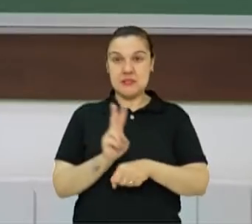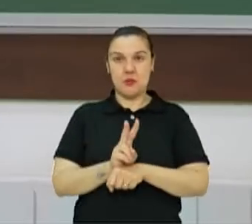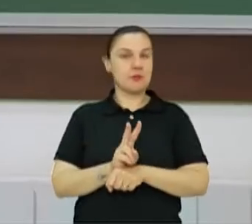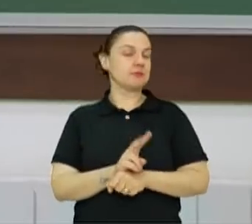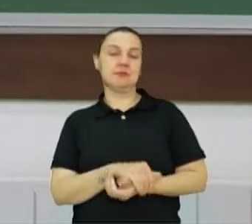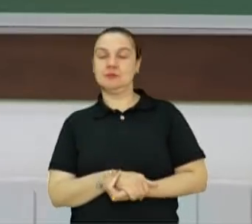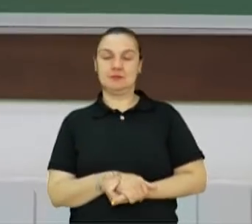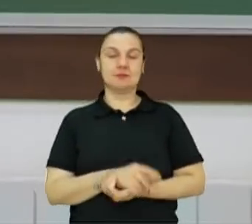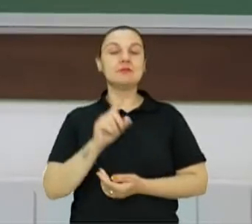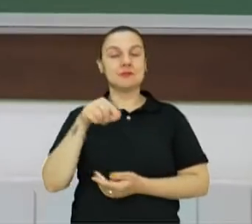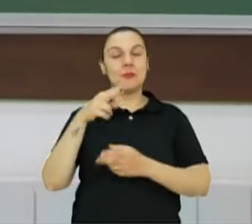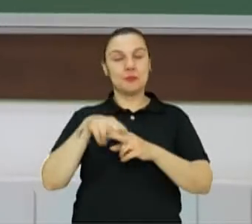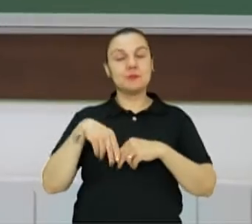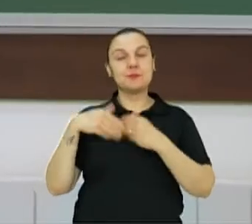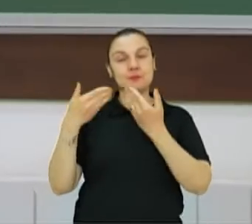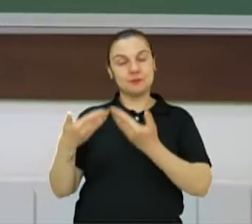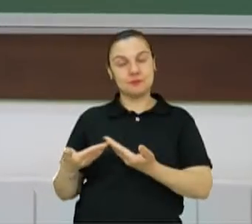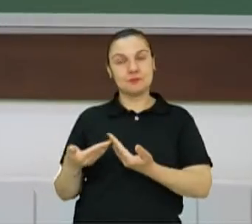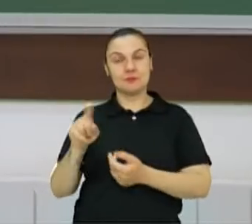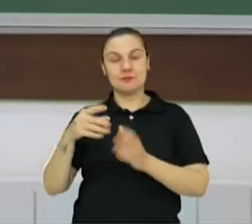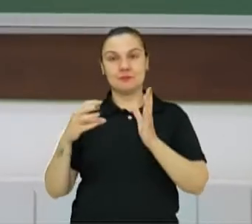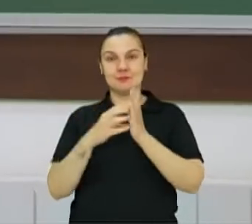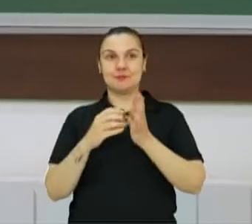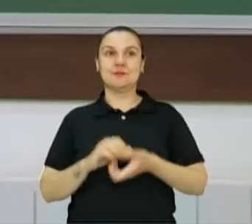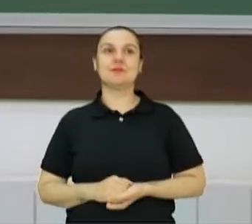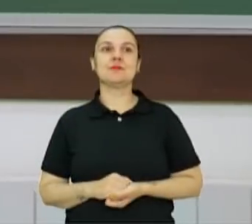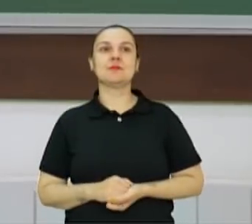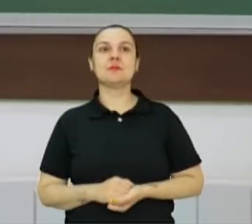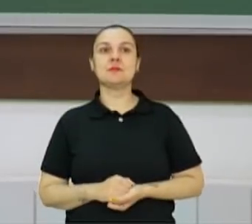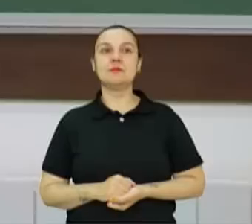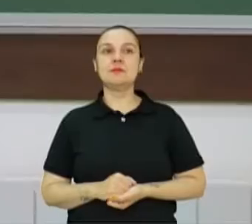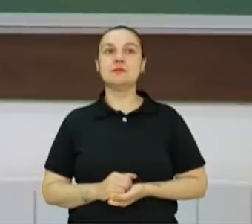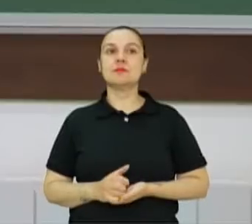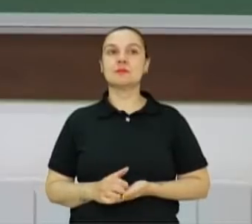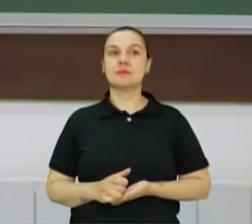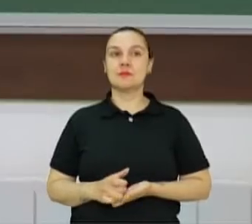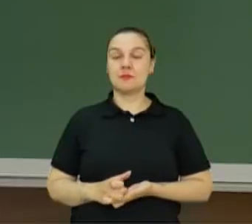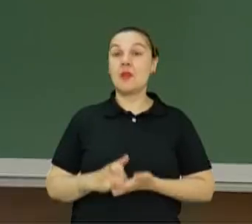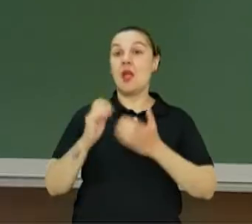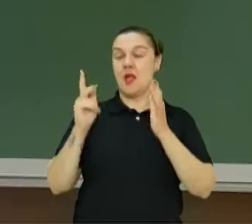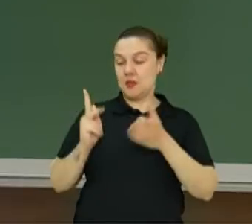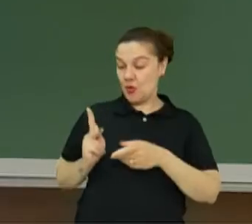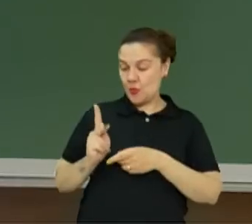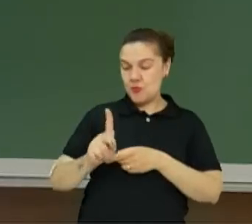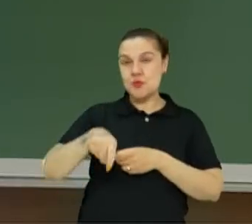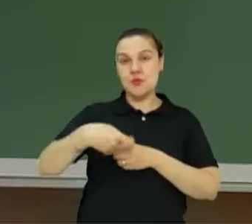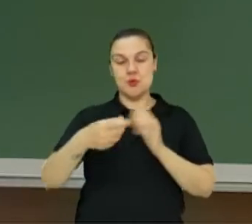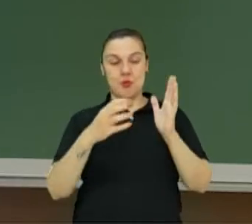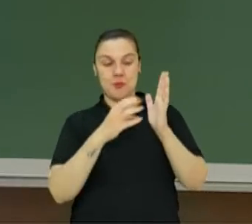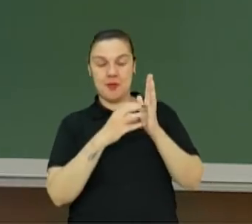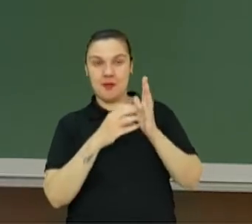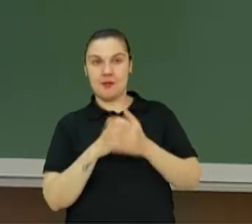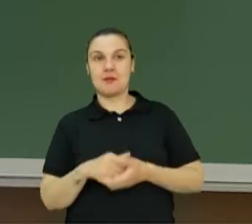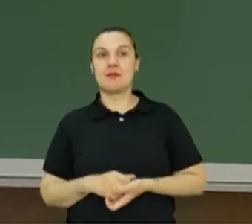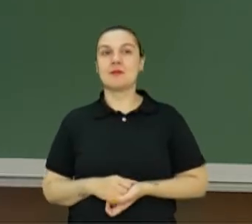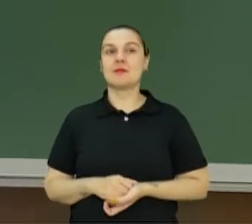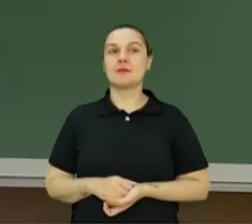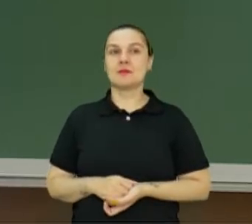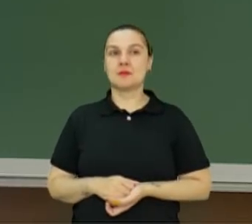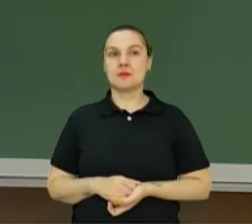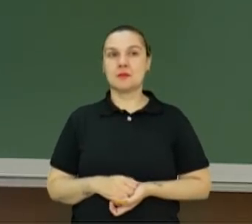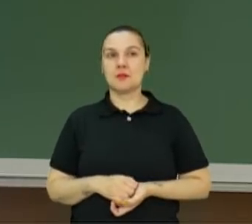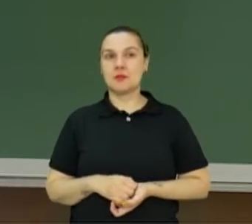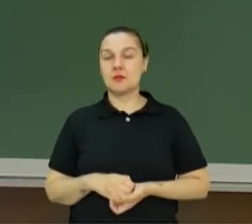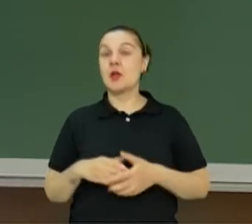por isso que era a AIDS essa doença. Continuando, falando em AIDS, um exercício aqui, olha